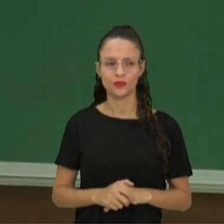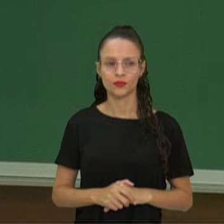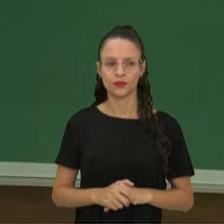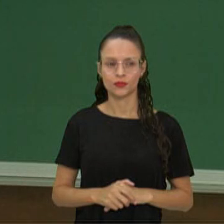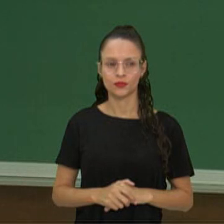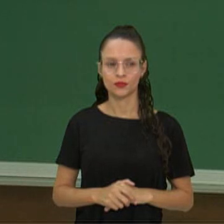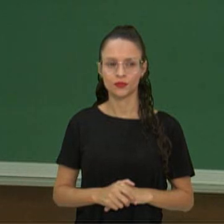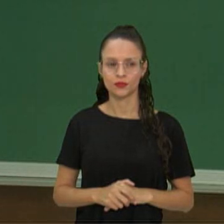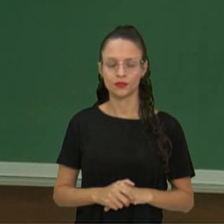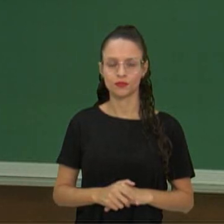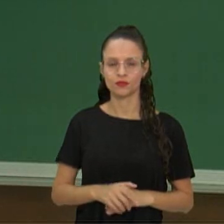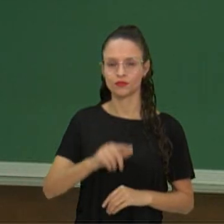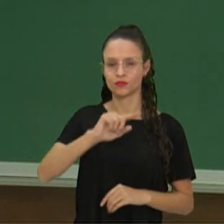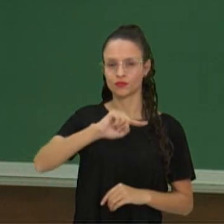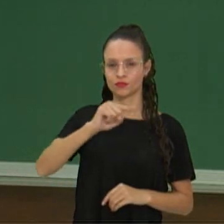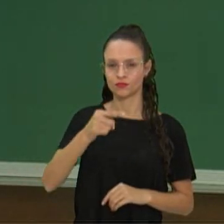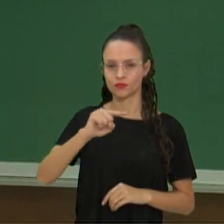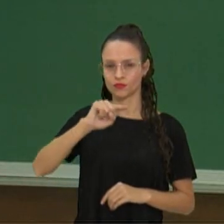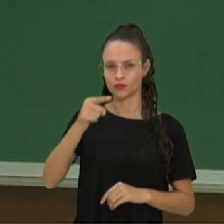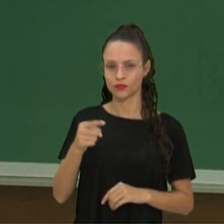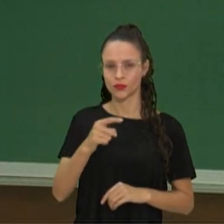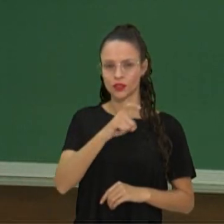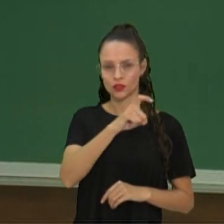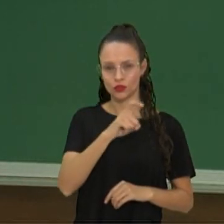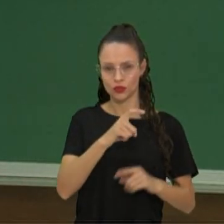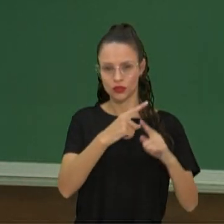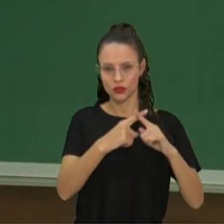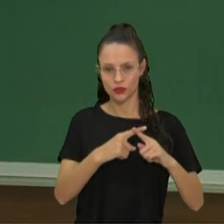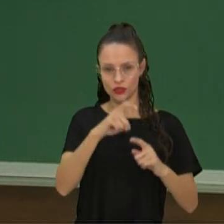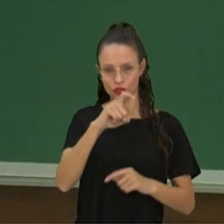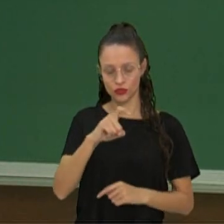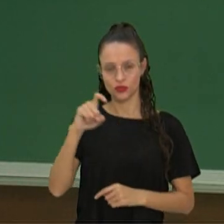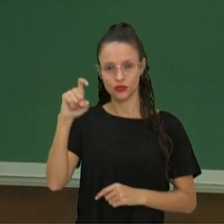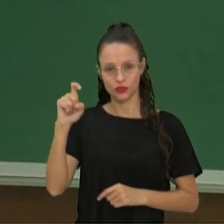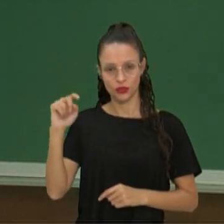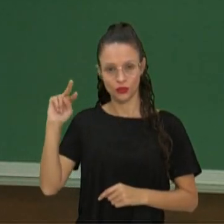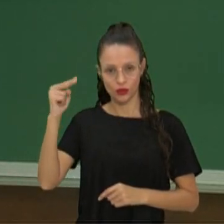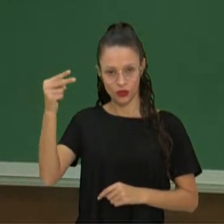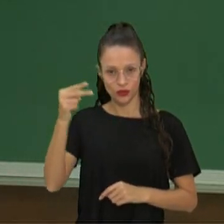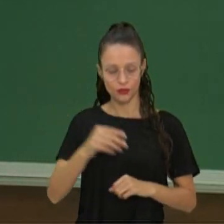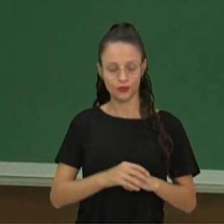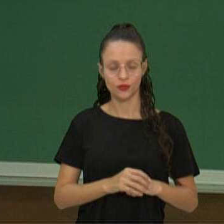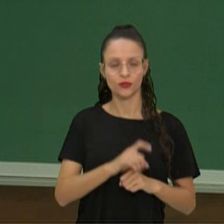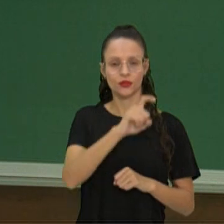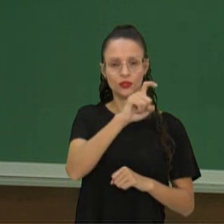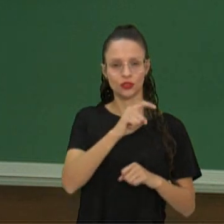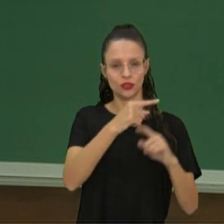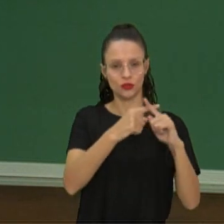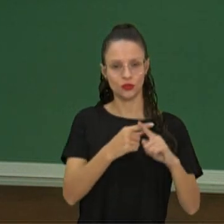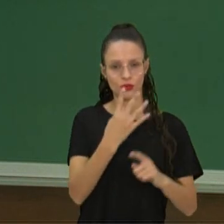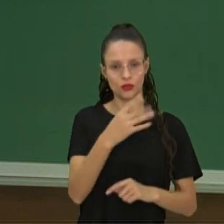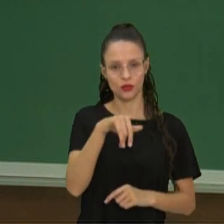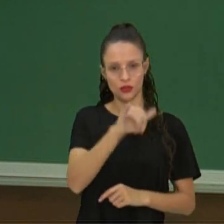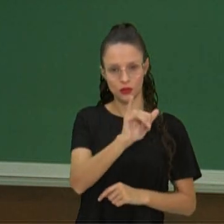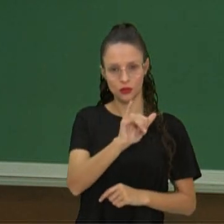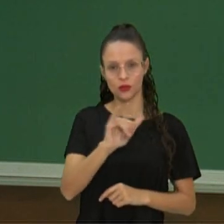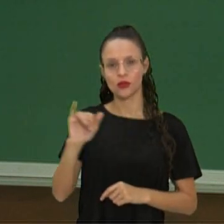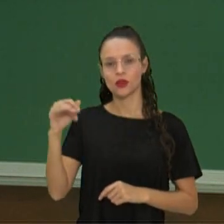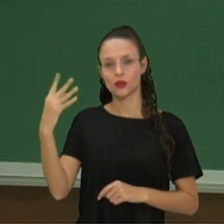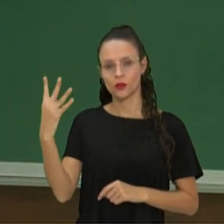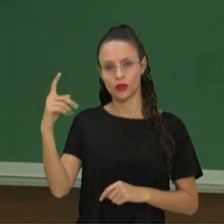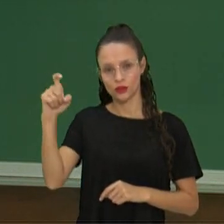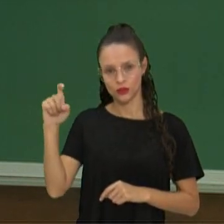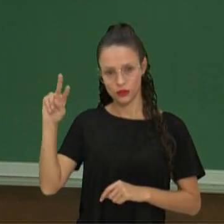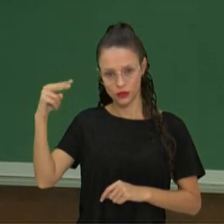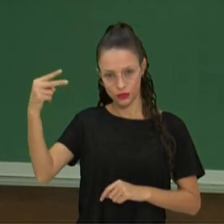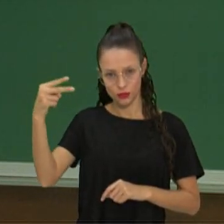Resolvendo por distributiva. X vezes x, x ao quadrado. X vezes 4y,